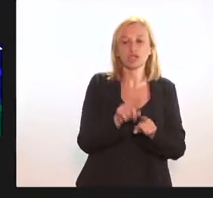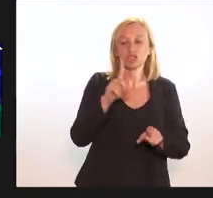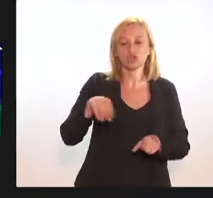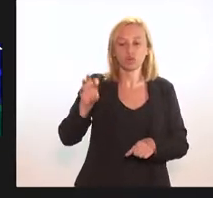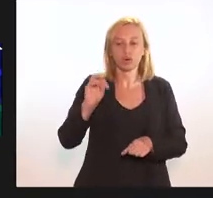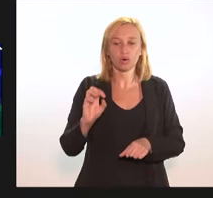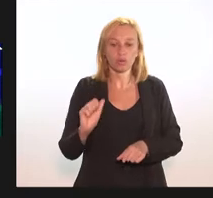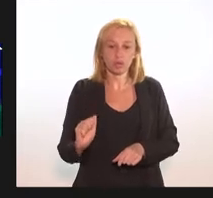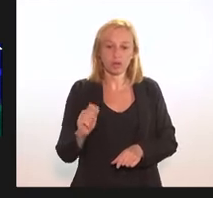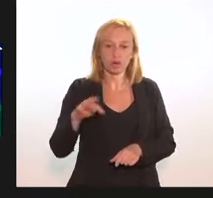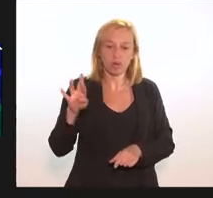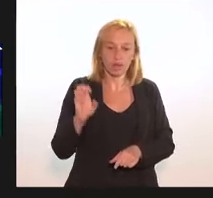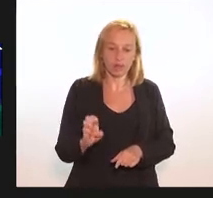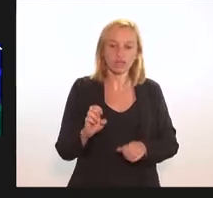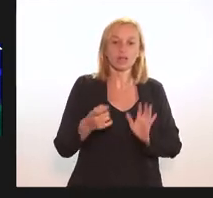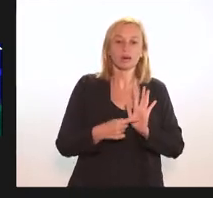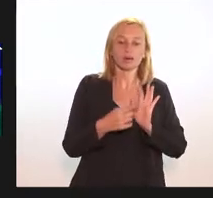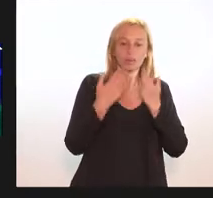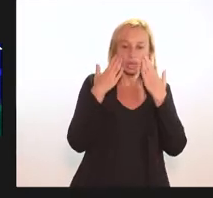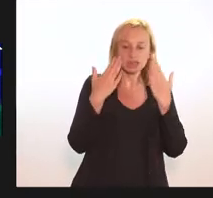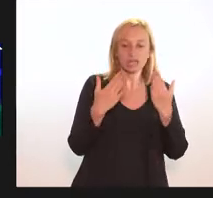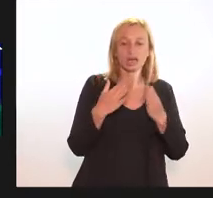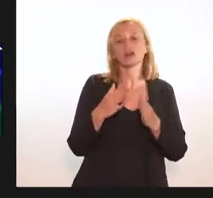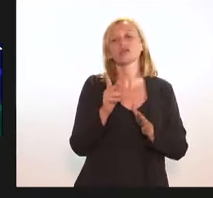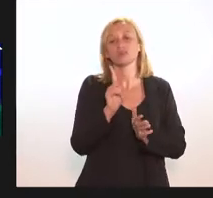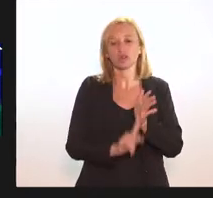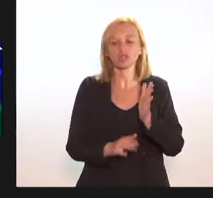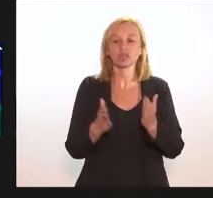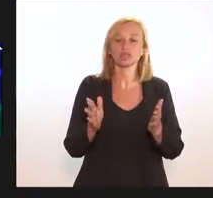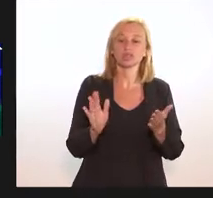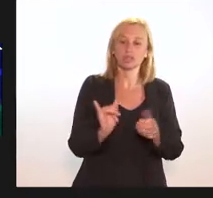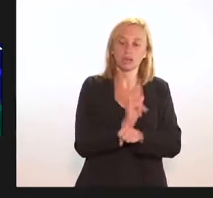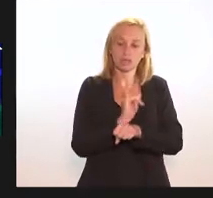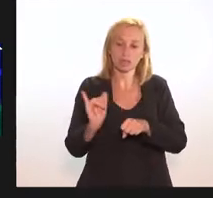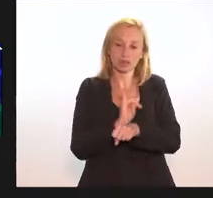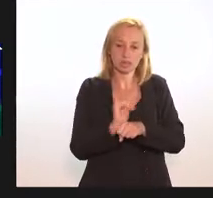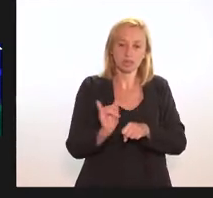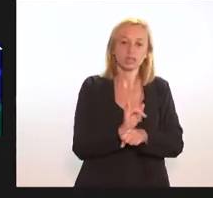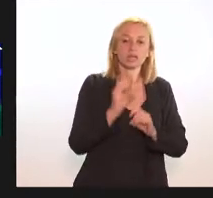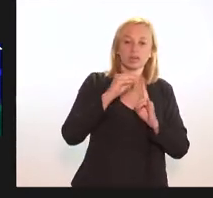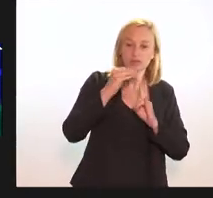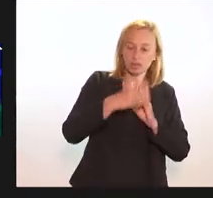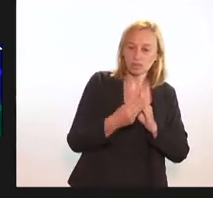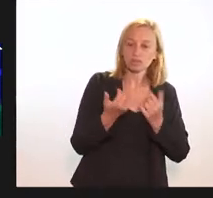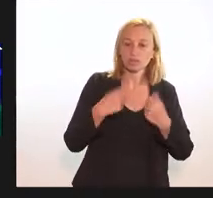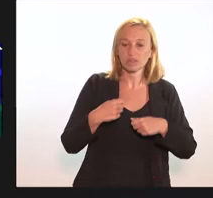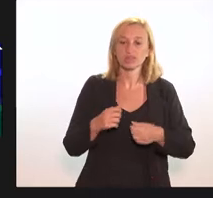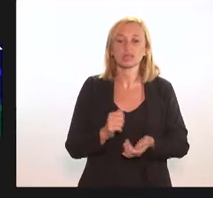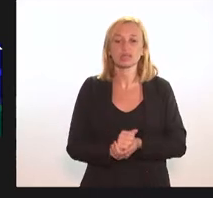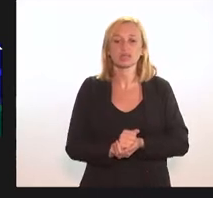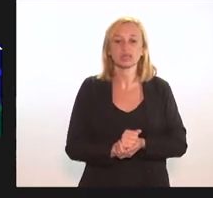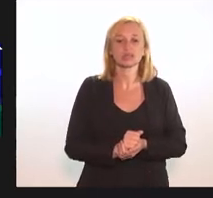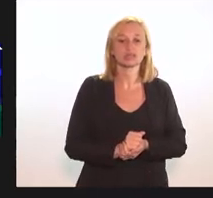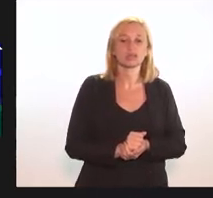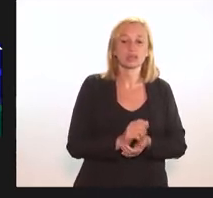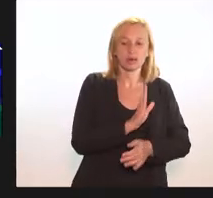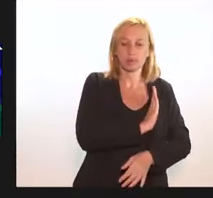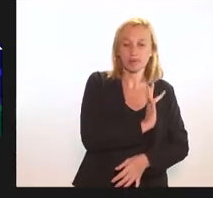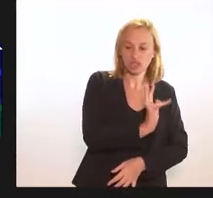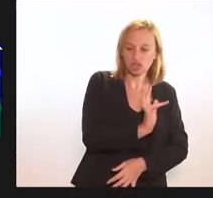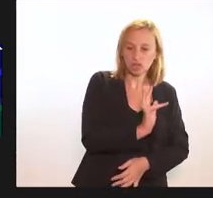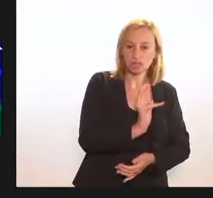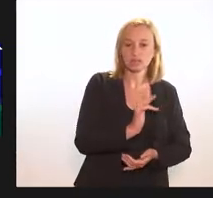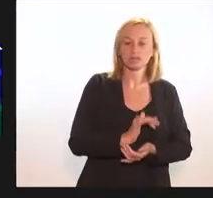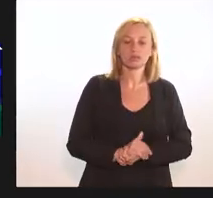apoio jurídico para apresentar um projeto bem elaborado à Fiocruz. Senão essas comunidades aqui da Zona Oeste, uma grande parcela da Baixada, não vão ter